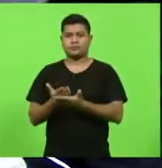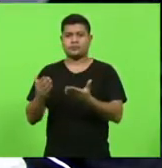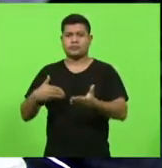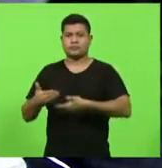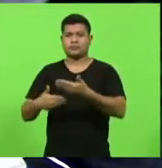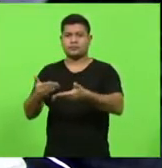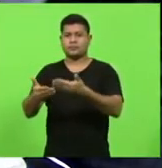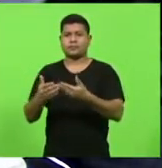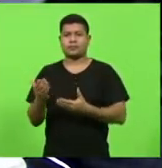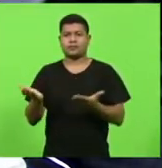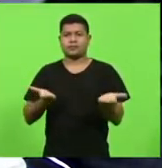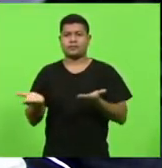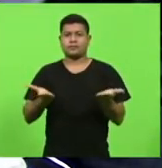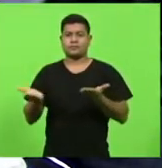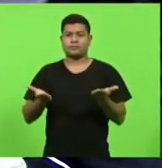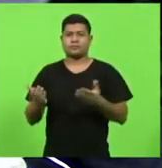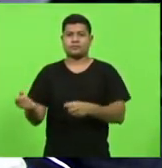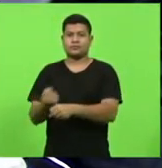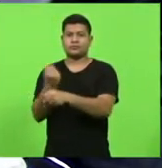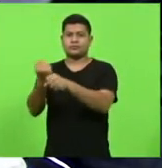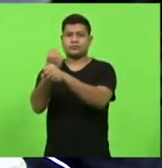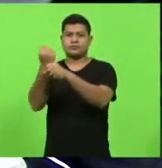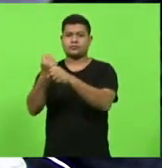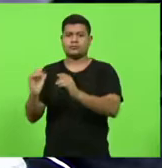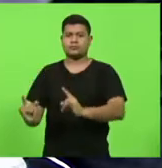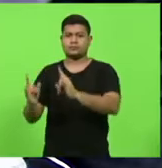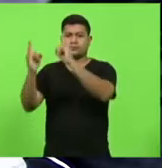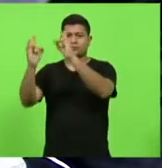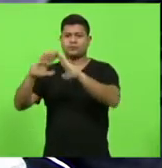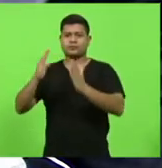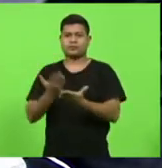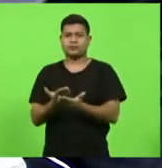procedimento licitatório para a construção do prédio da escola